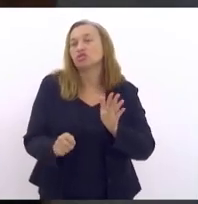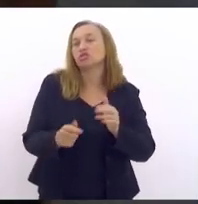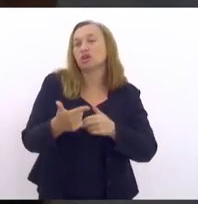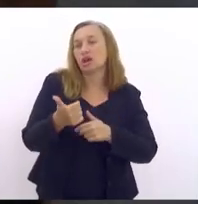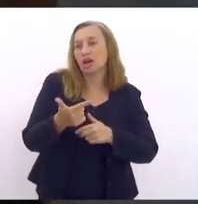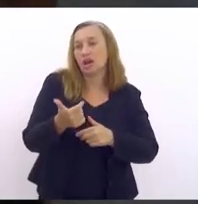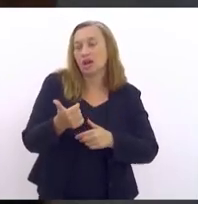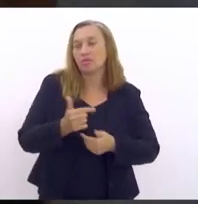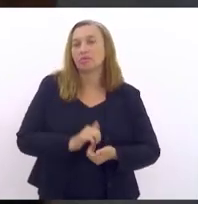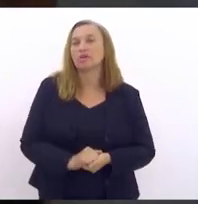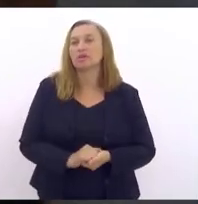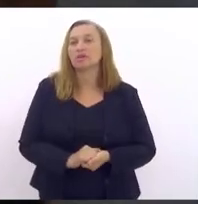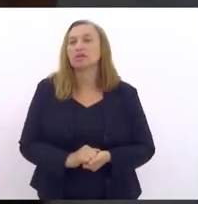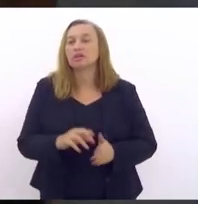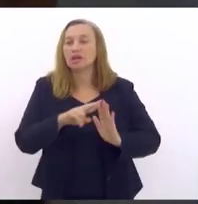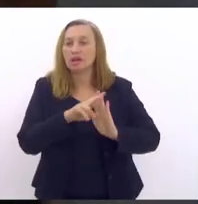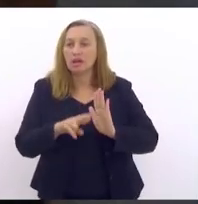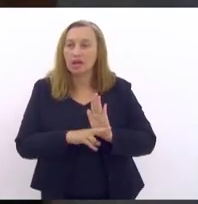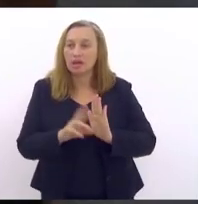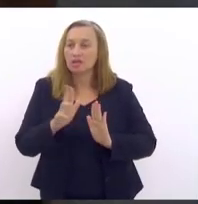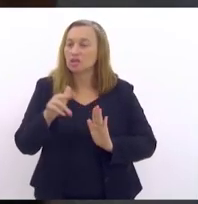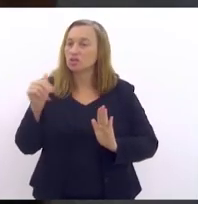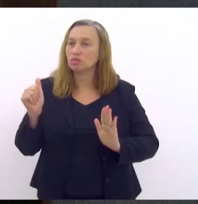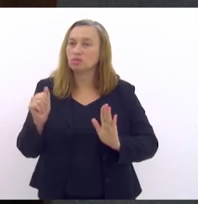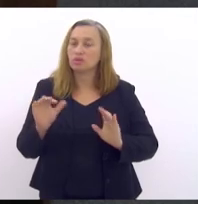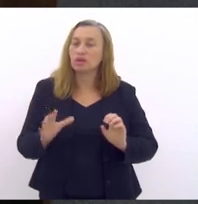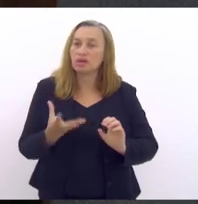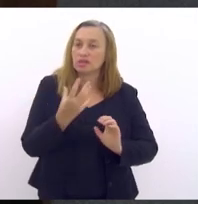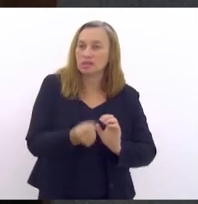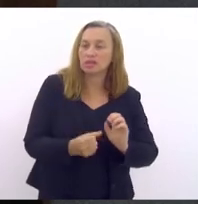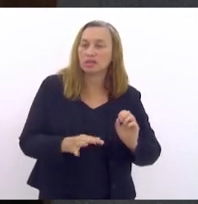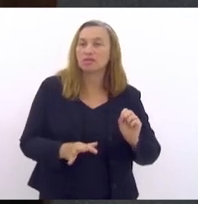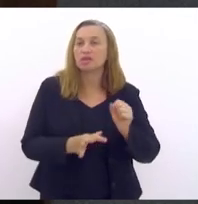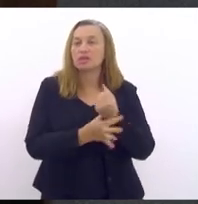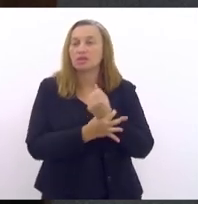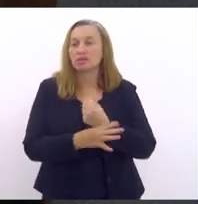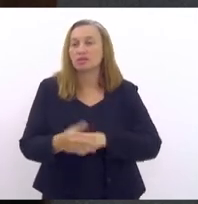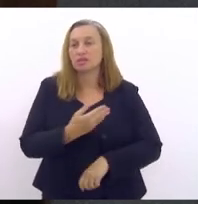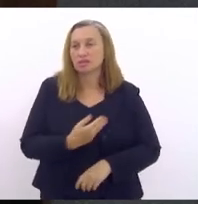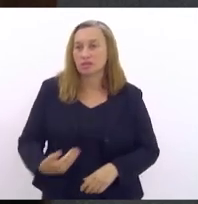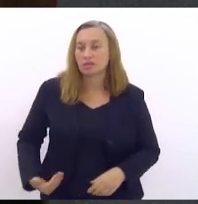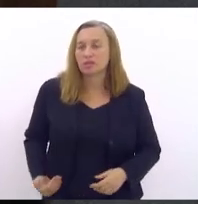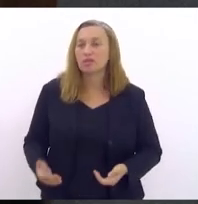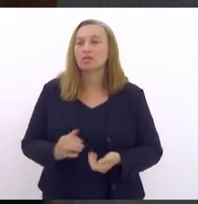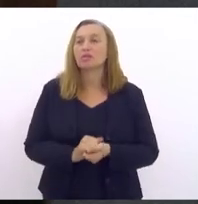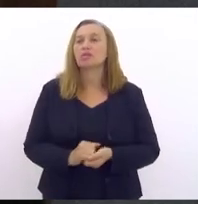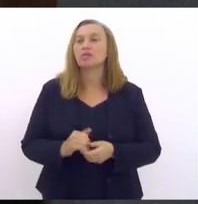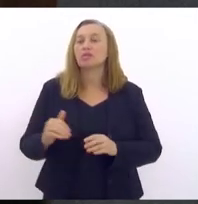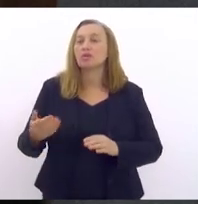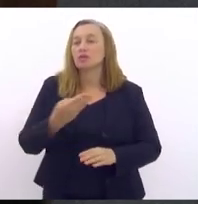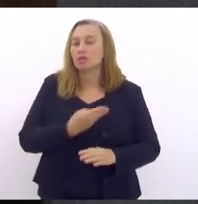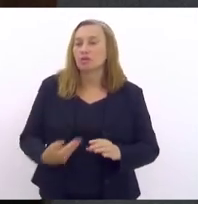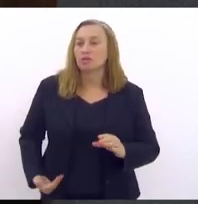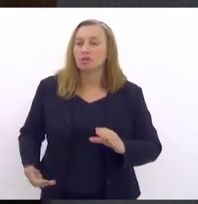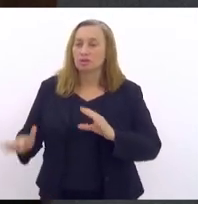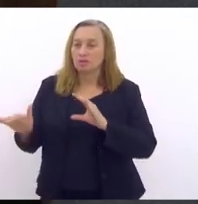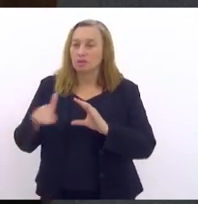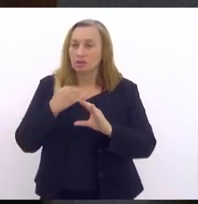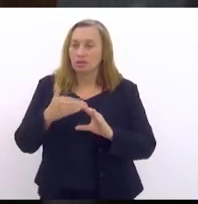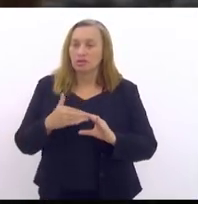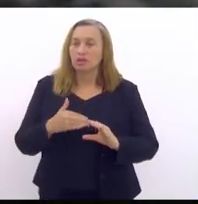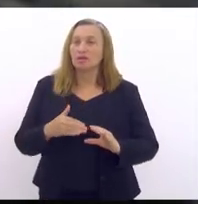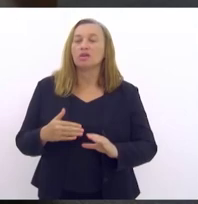jamais foram adotadas pela Secretaria de Segurança Pública. Em que pese que o governador ainda precisa mandar mensagem para cá,